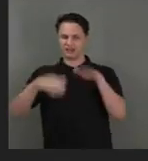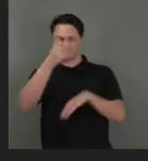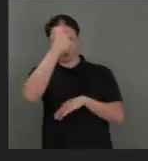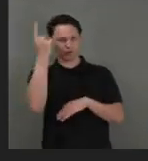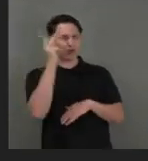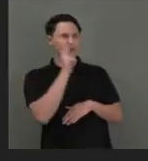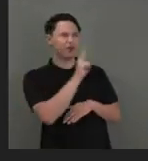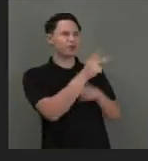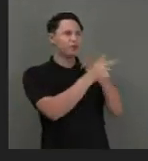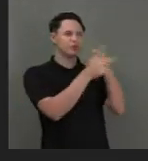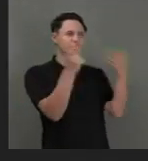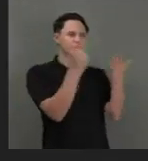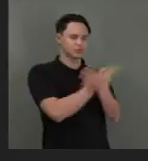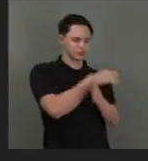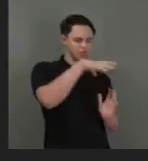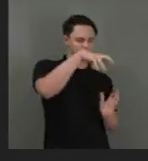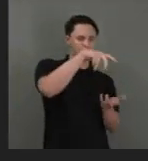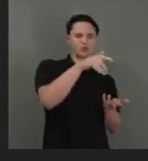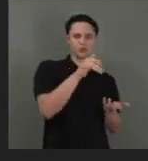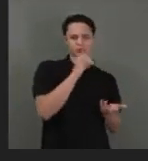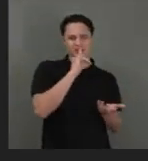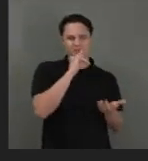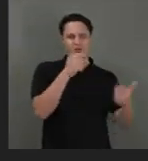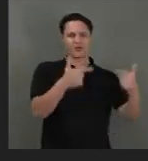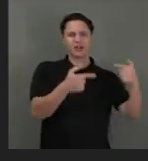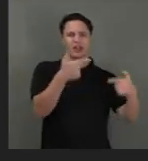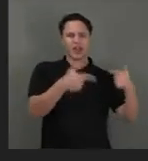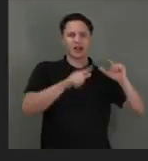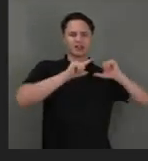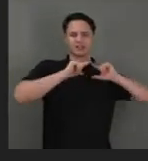abalado, né? O que nós estamos vendo lá em Israel,